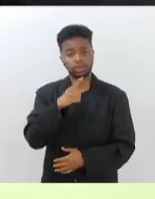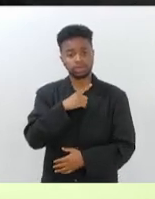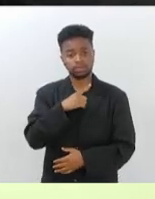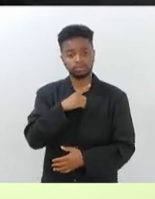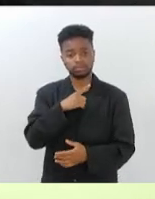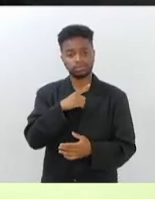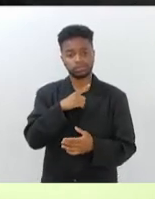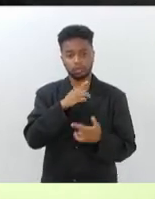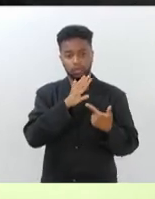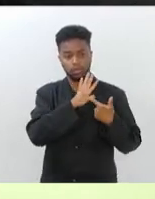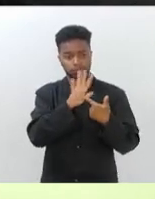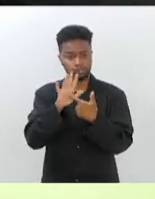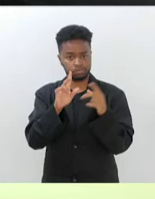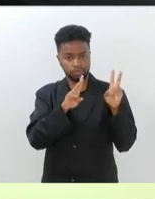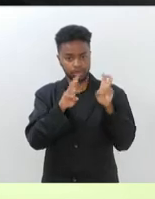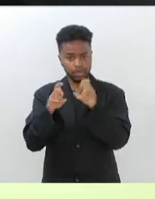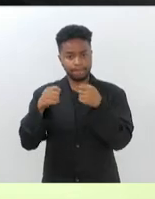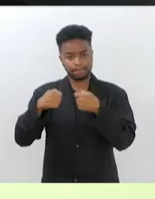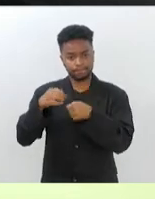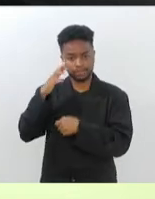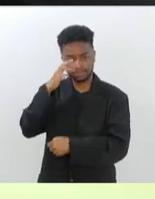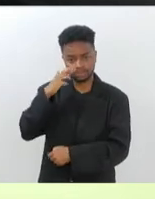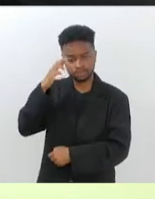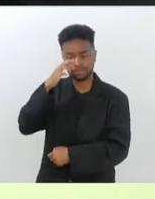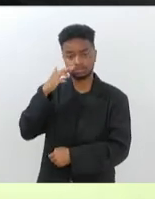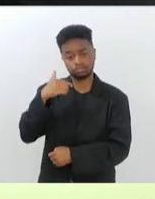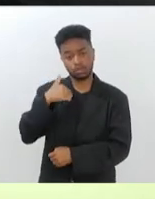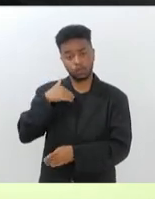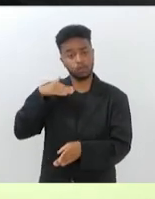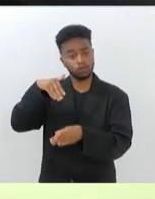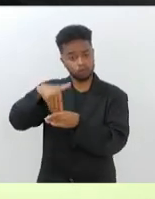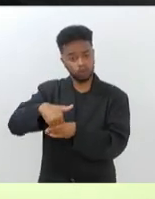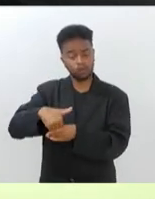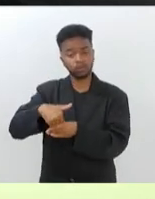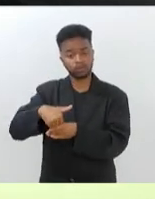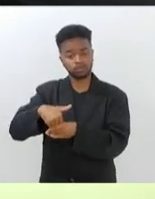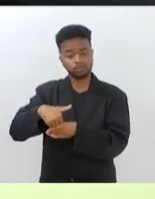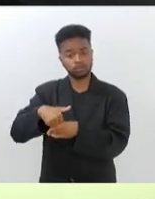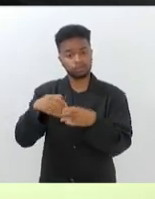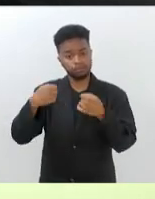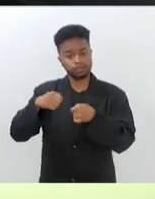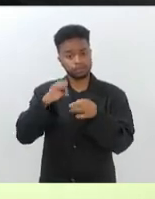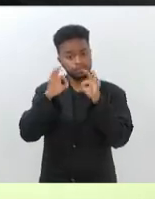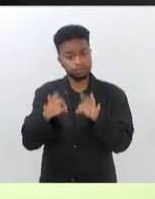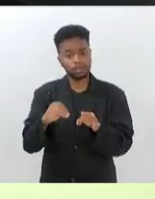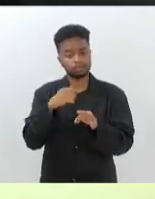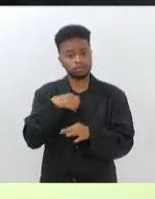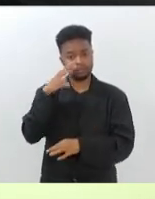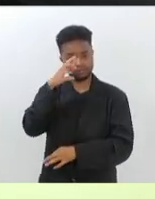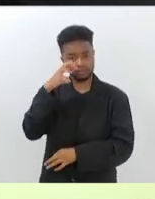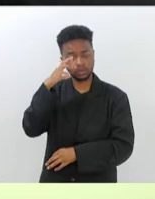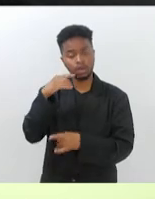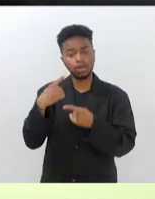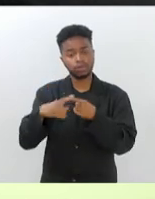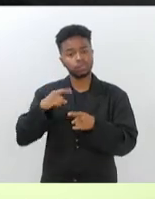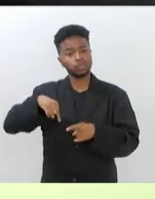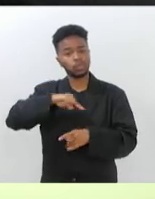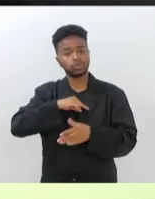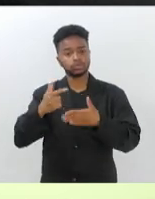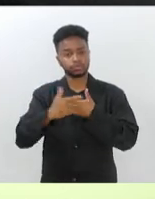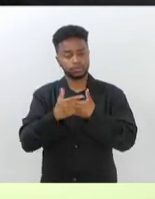alguma coisa tem que passar por uma fiscalização quero adiantar que eu votarei pela fiscalização porque é o nosso